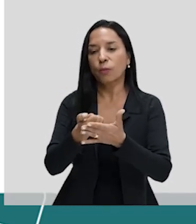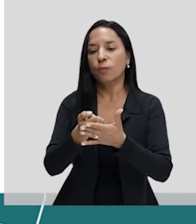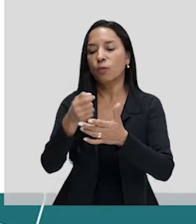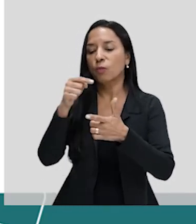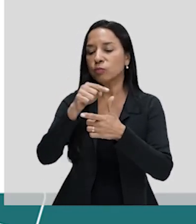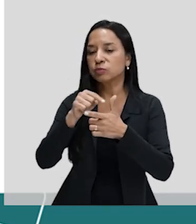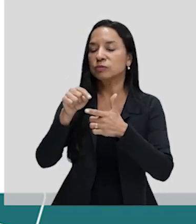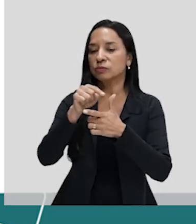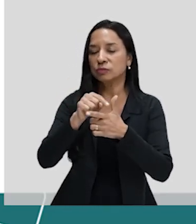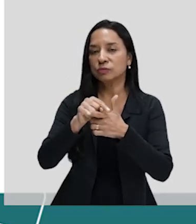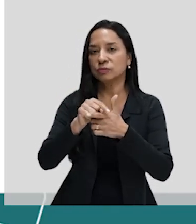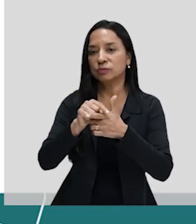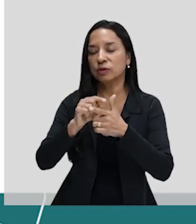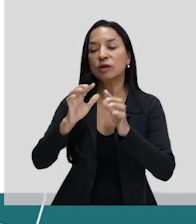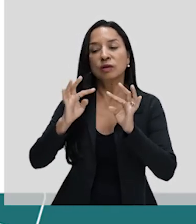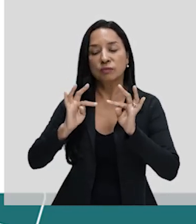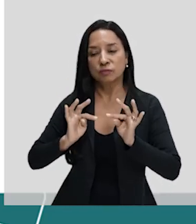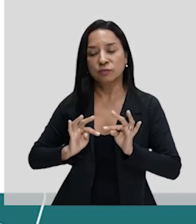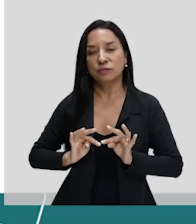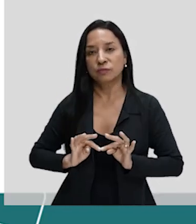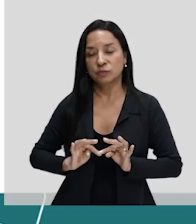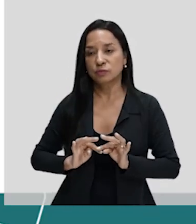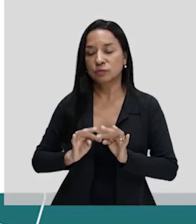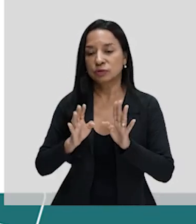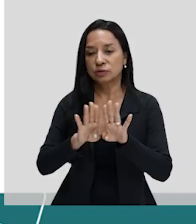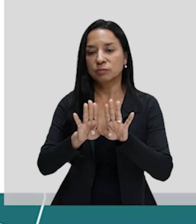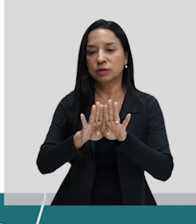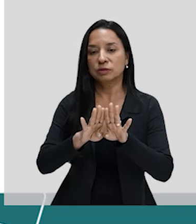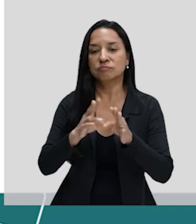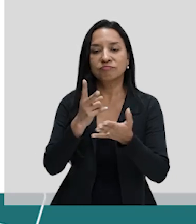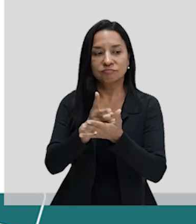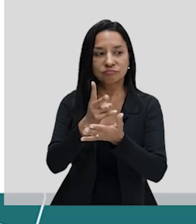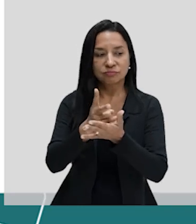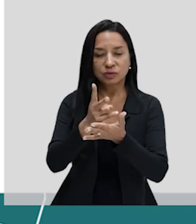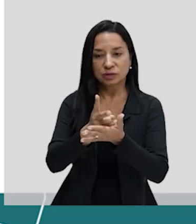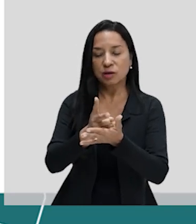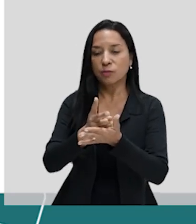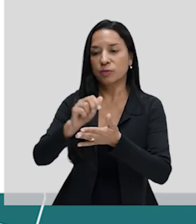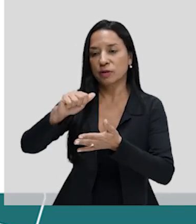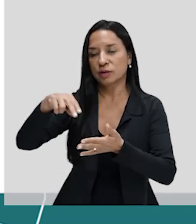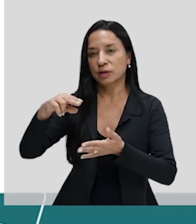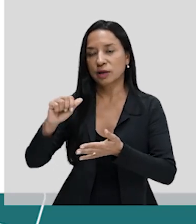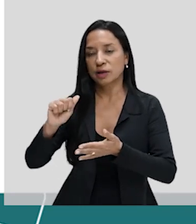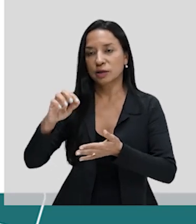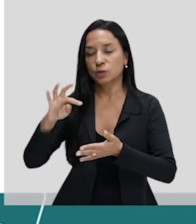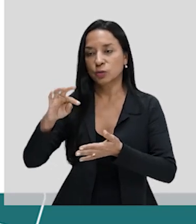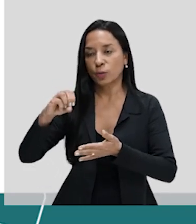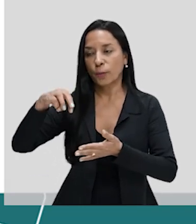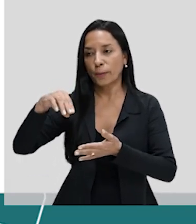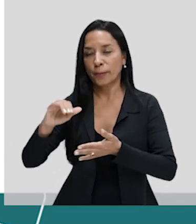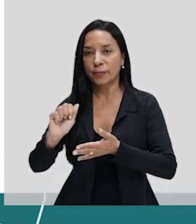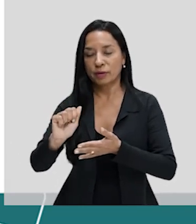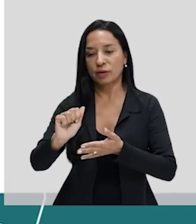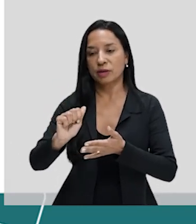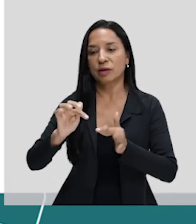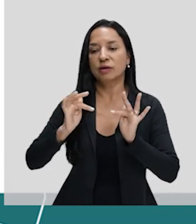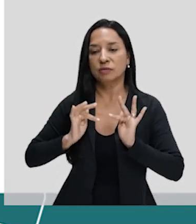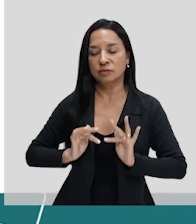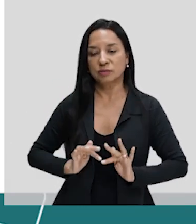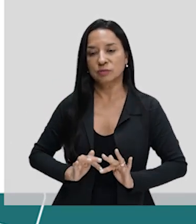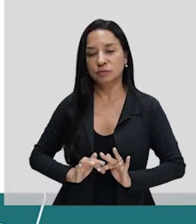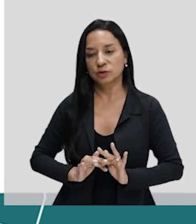anatomia e um pouco da fisiologia, né? Porque sempre a anatomia e a fisiologia elas trabalham junto. Você não pode falar das